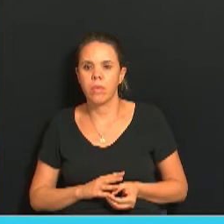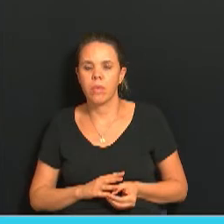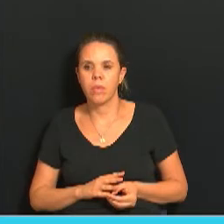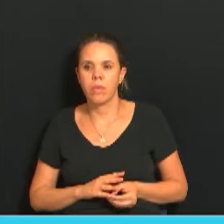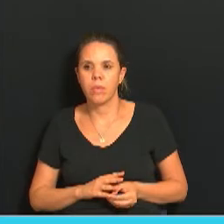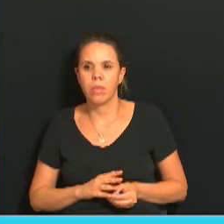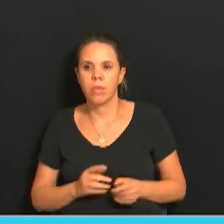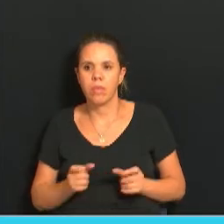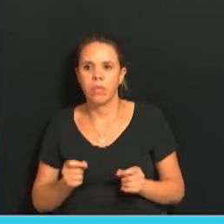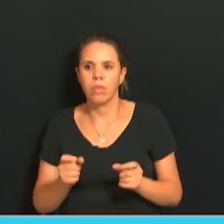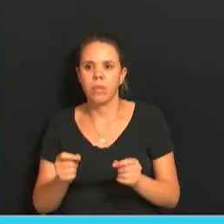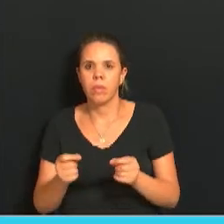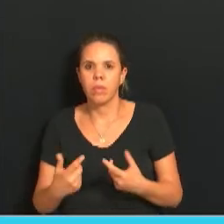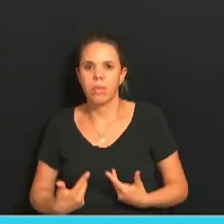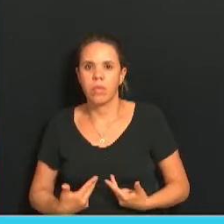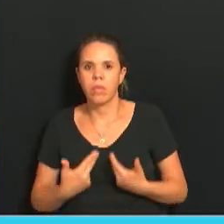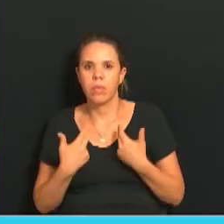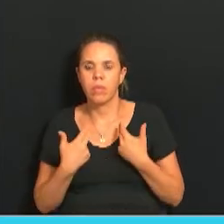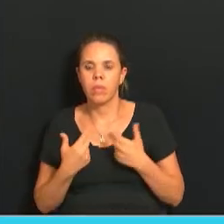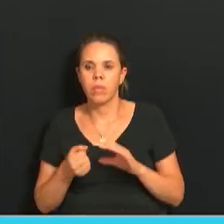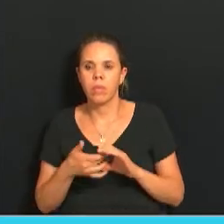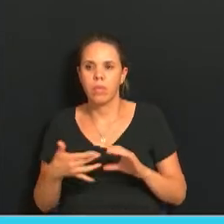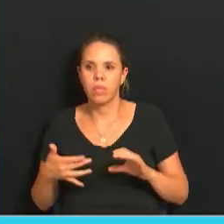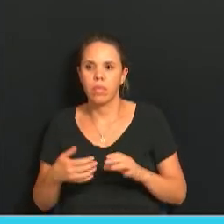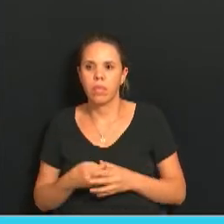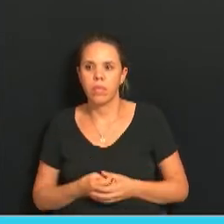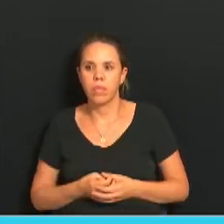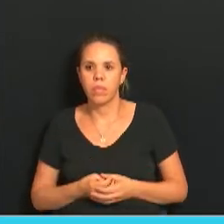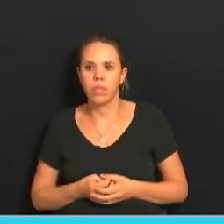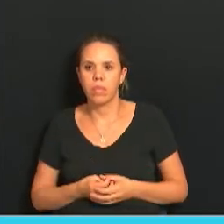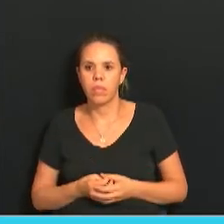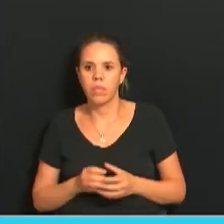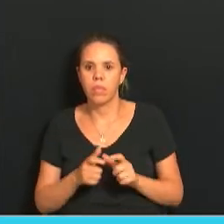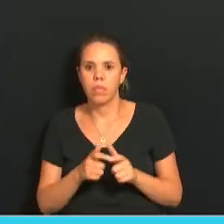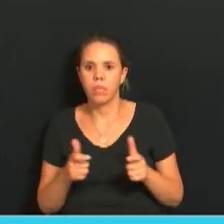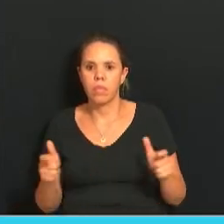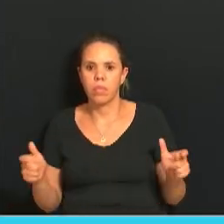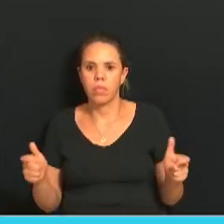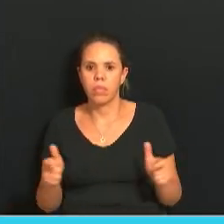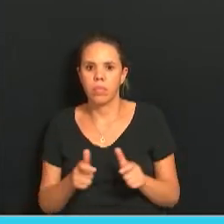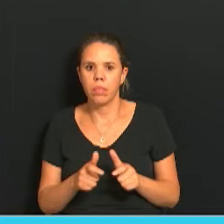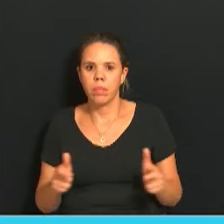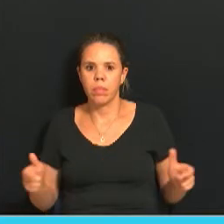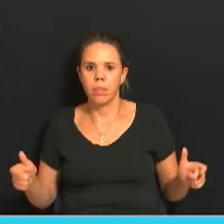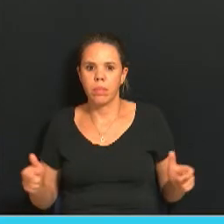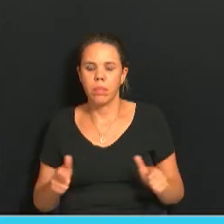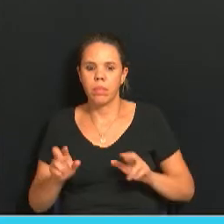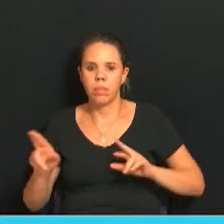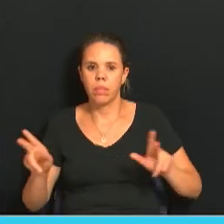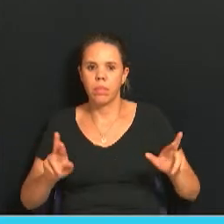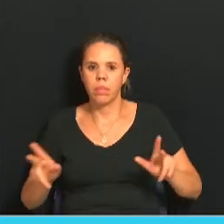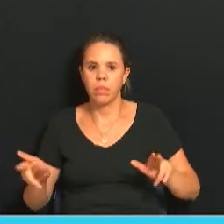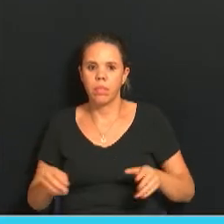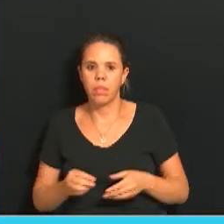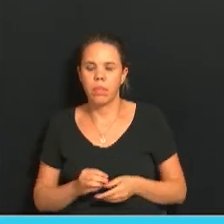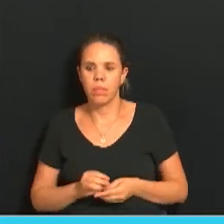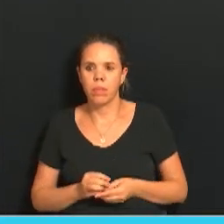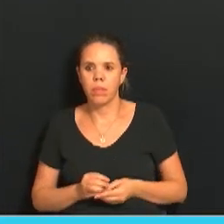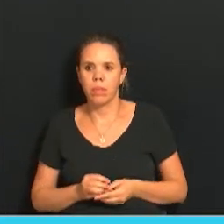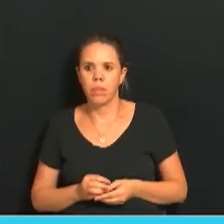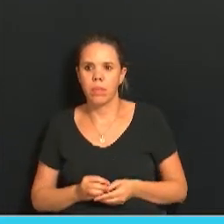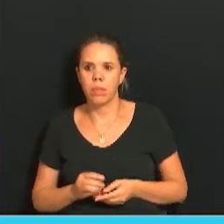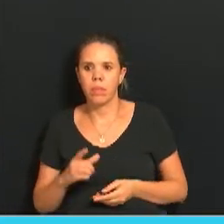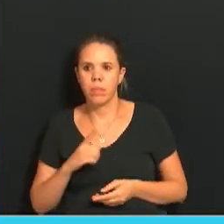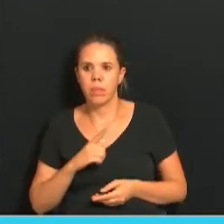tumor é operado, e pelas características do tumor, tumores maiores, grandões, com diferenciação sarcomatóide, ou que tenham